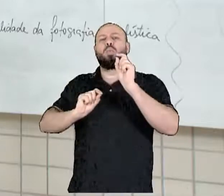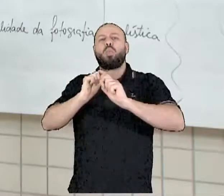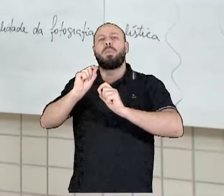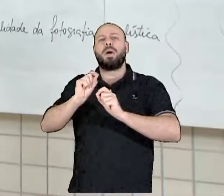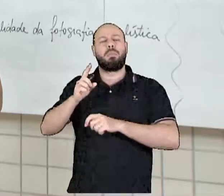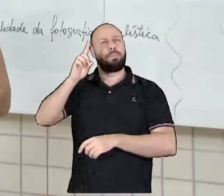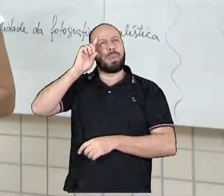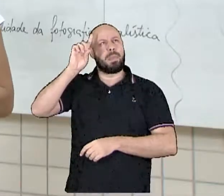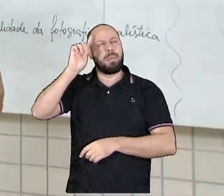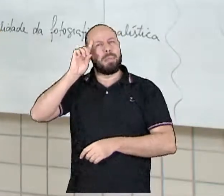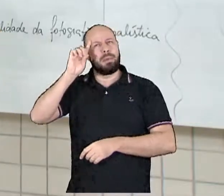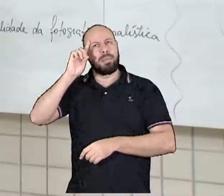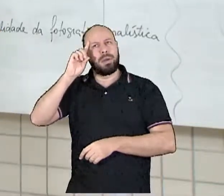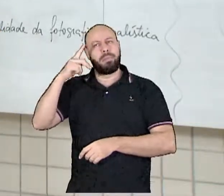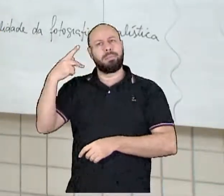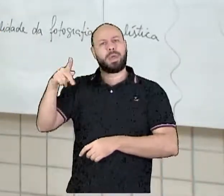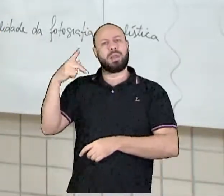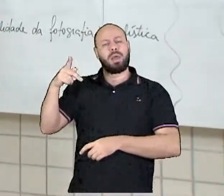dia a dia